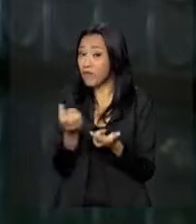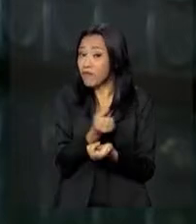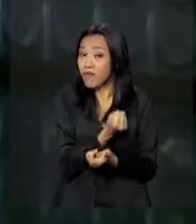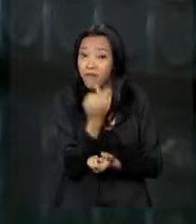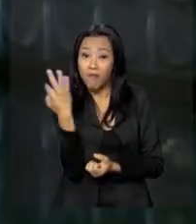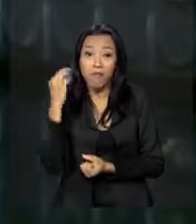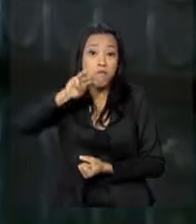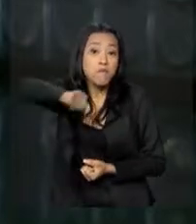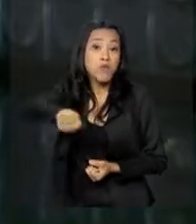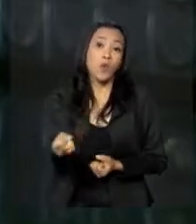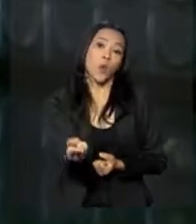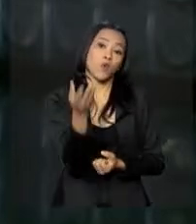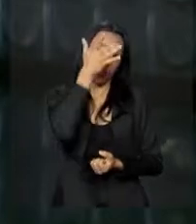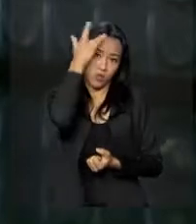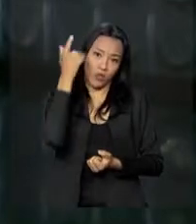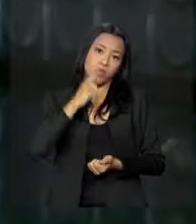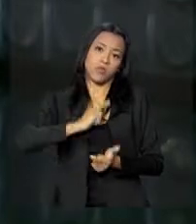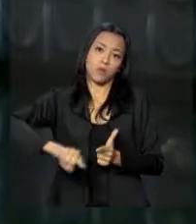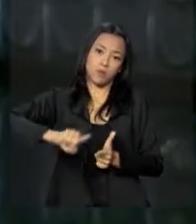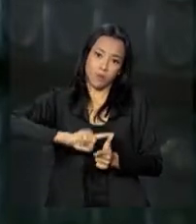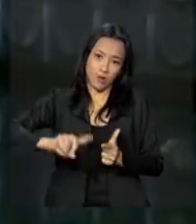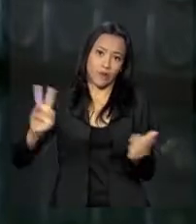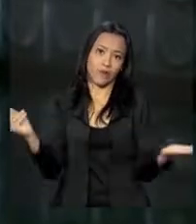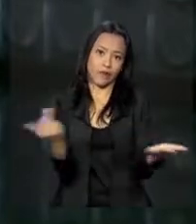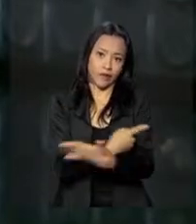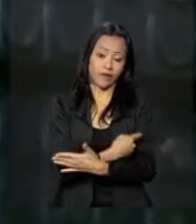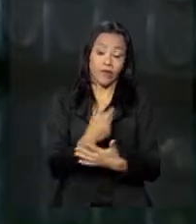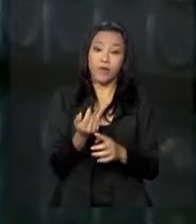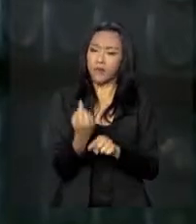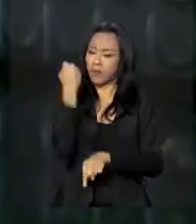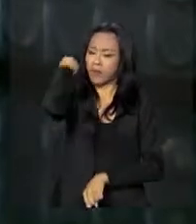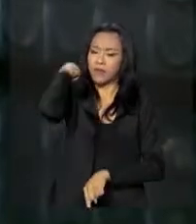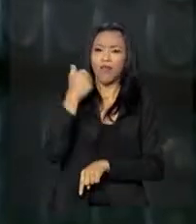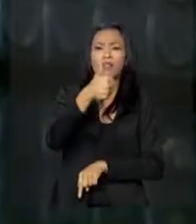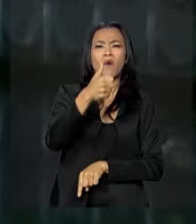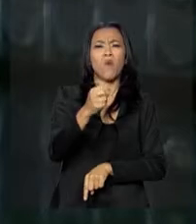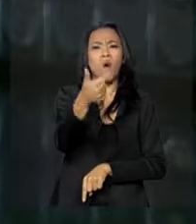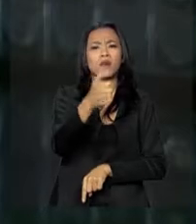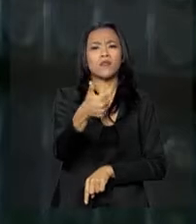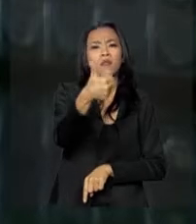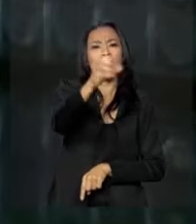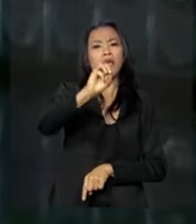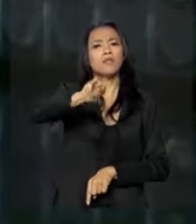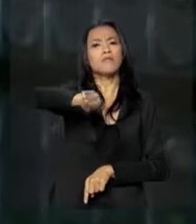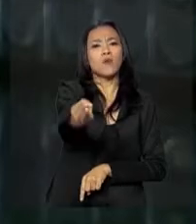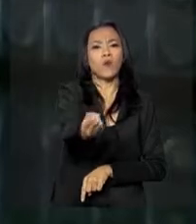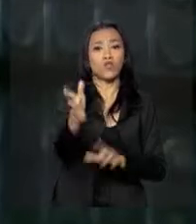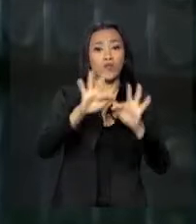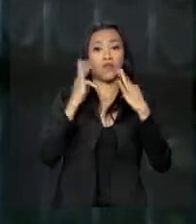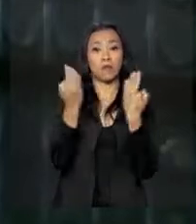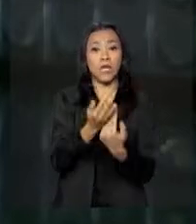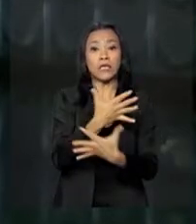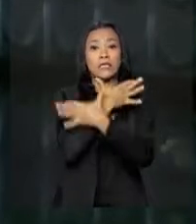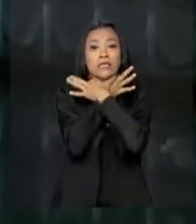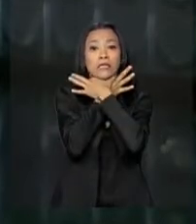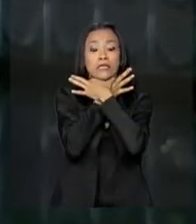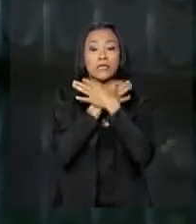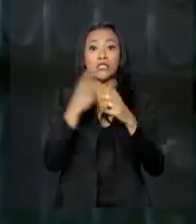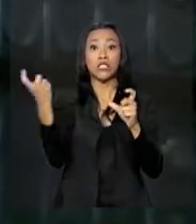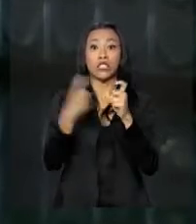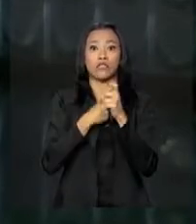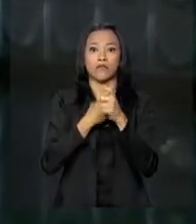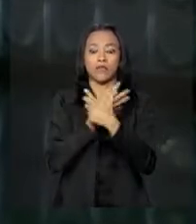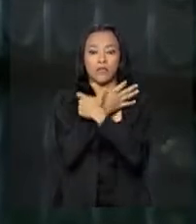brasileiros só para se ter uma idéia no ano passado quase 10 milhões de famílias estavam endividadas no país o dado da